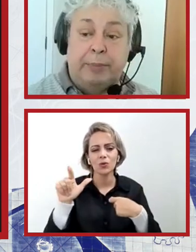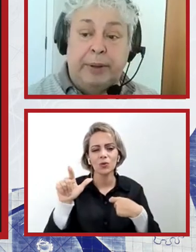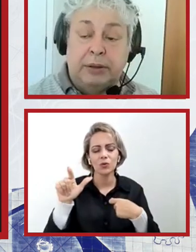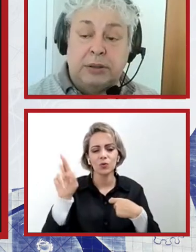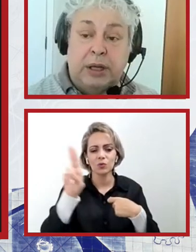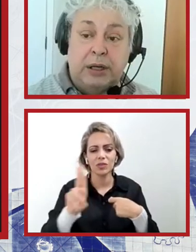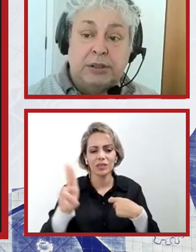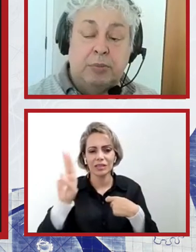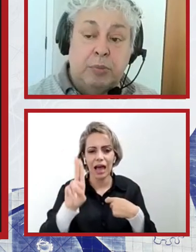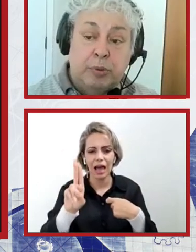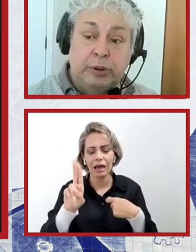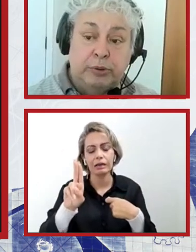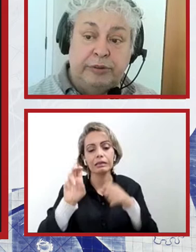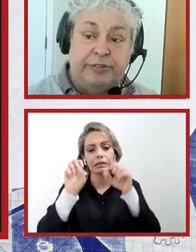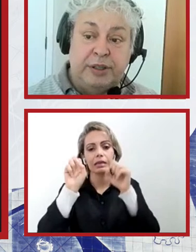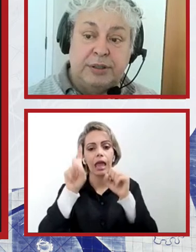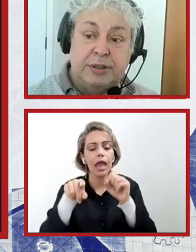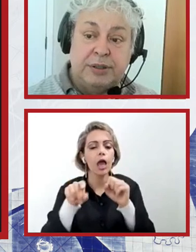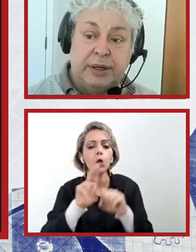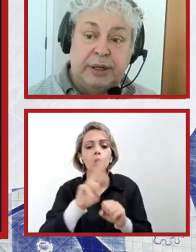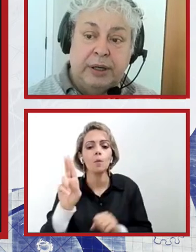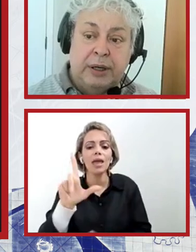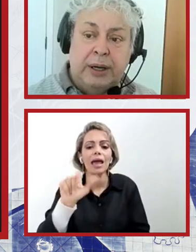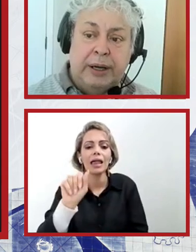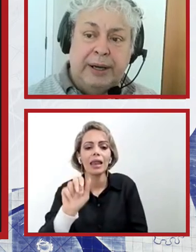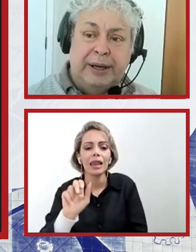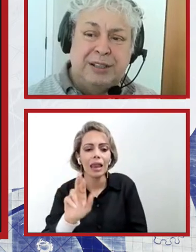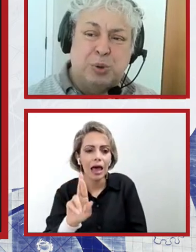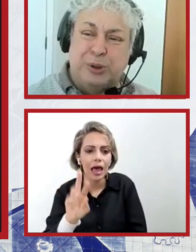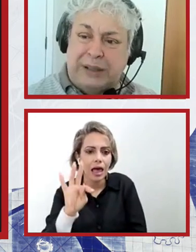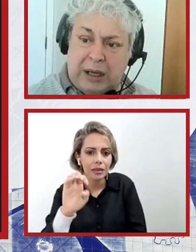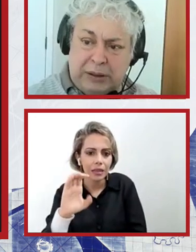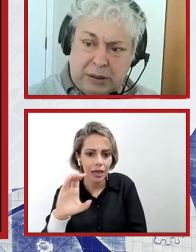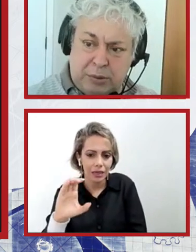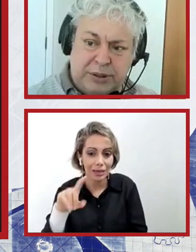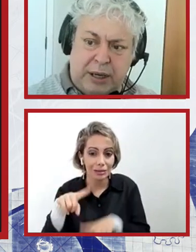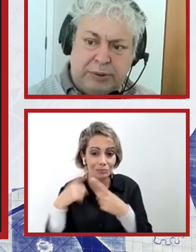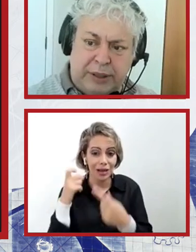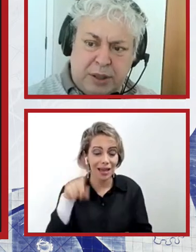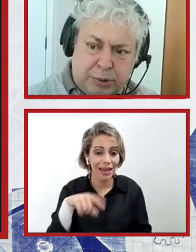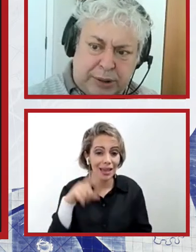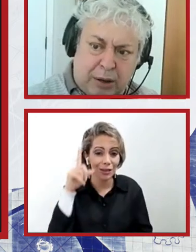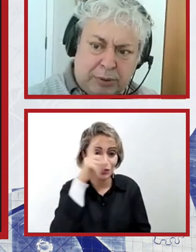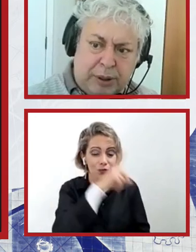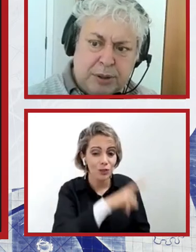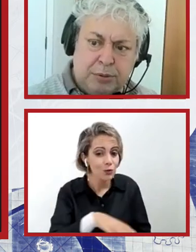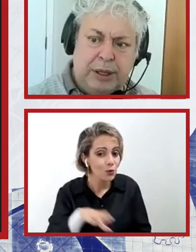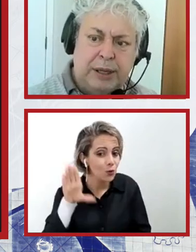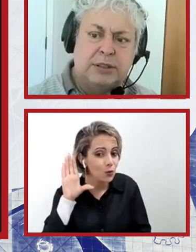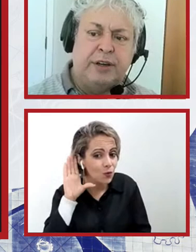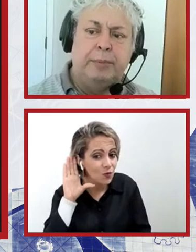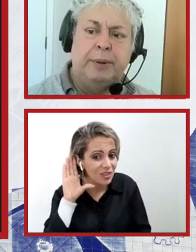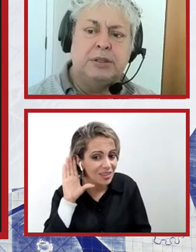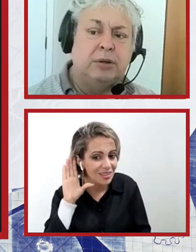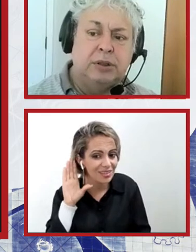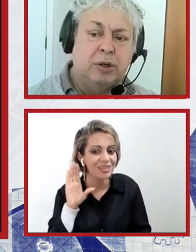que essas ferramentas, elas são muito difíceis de serem escutadas, o cérebro tem que escutar o